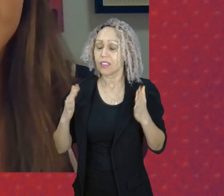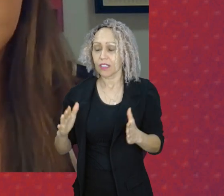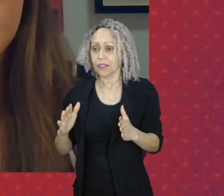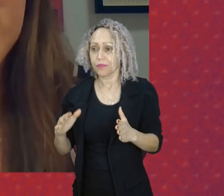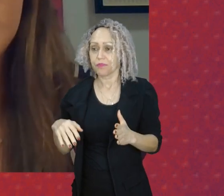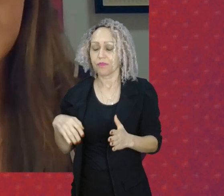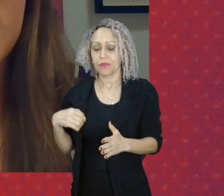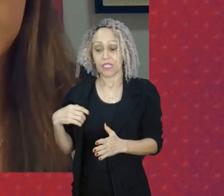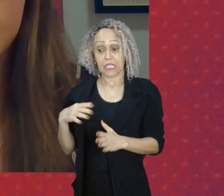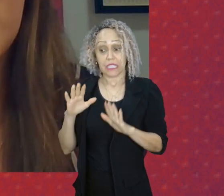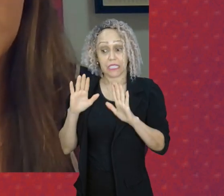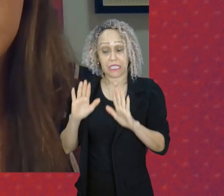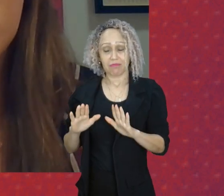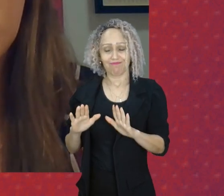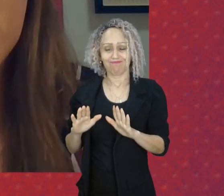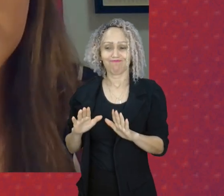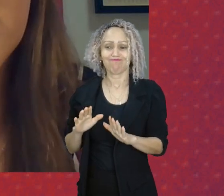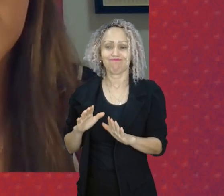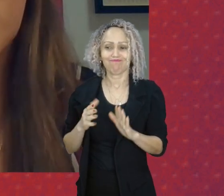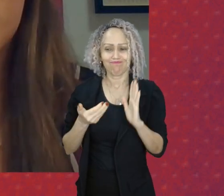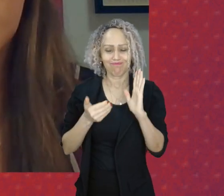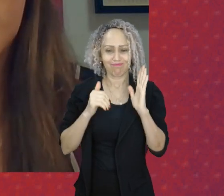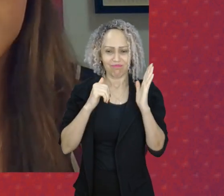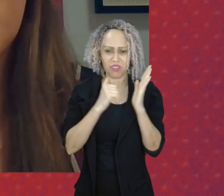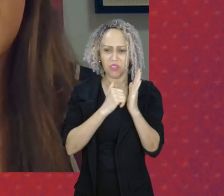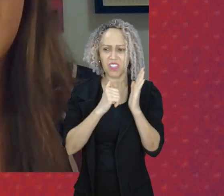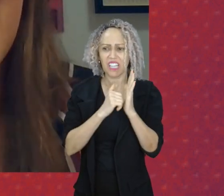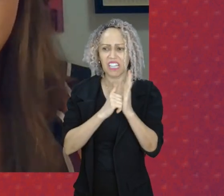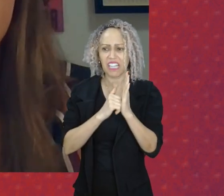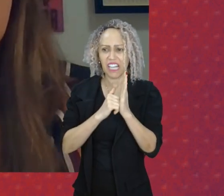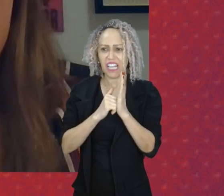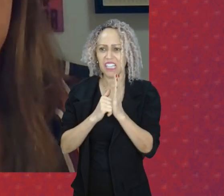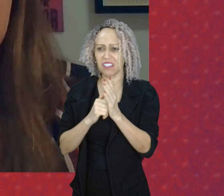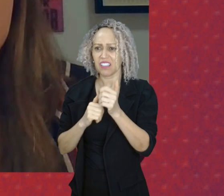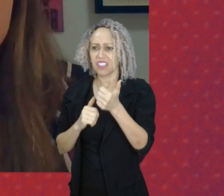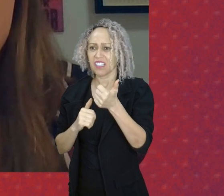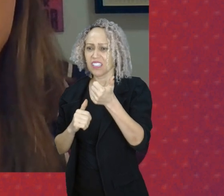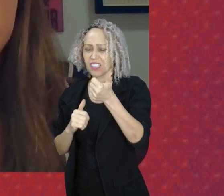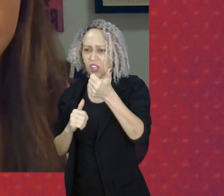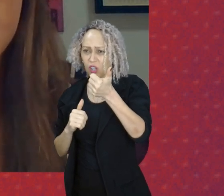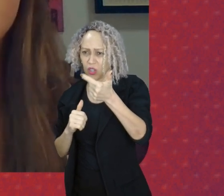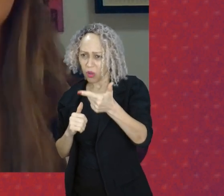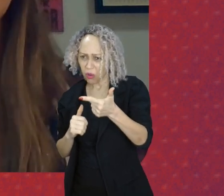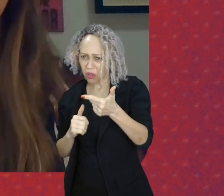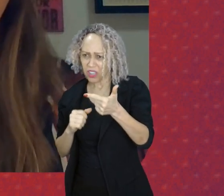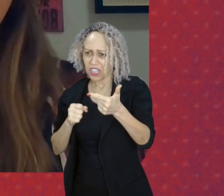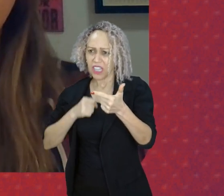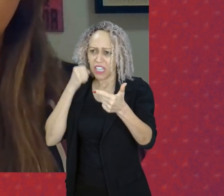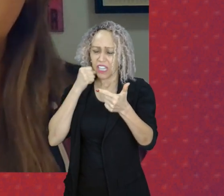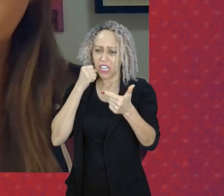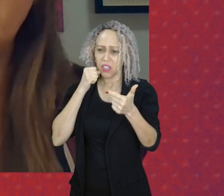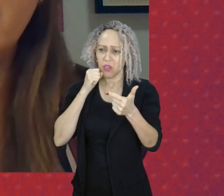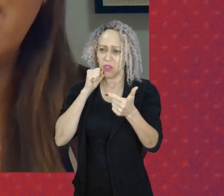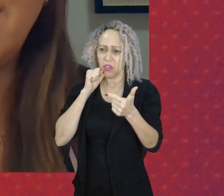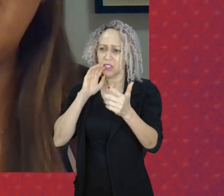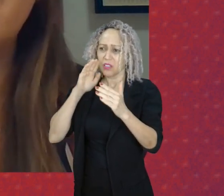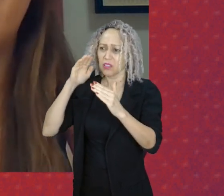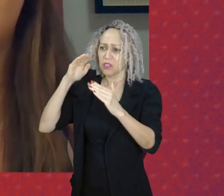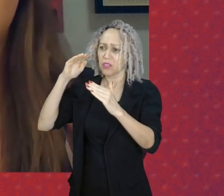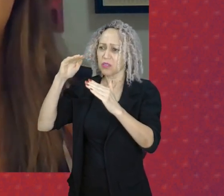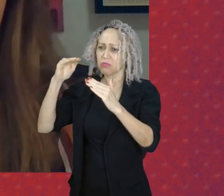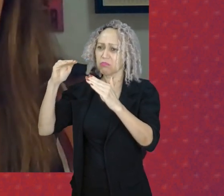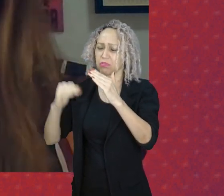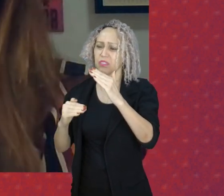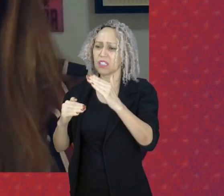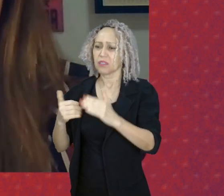tivemos um retrocesso no Senado, a gente vai cair de 12 senadoras para 10 a partir de 2023, e na Câmara Federal,